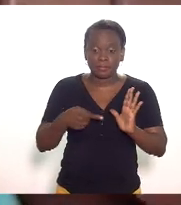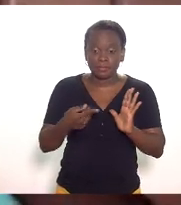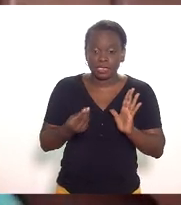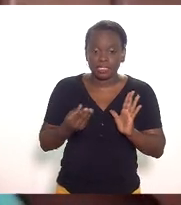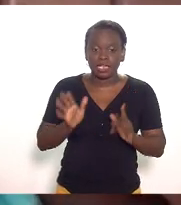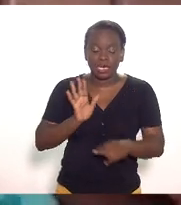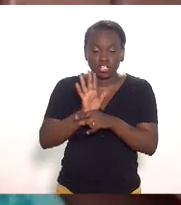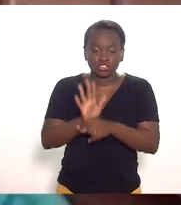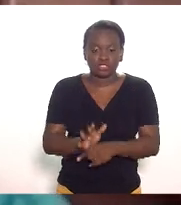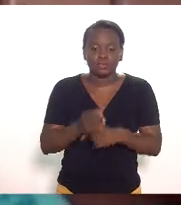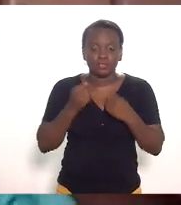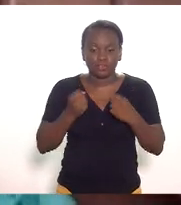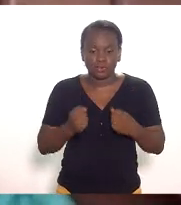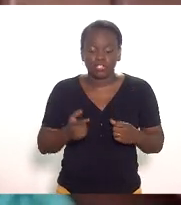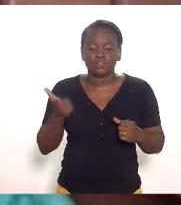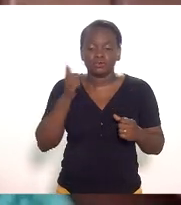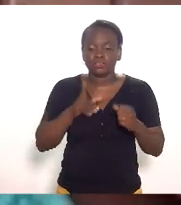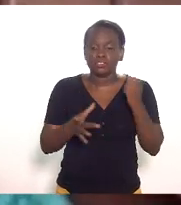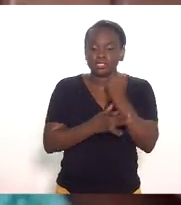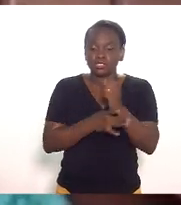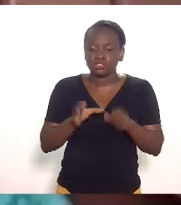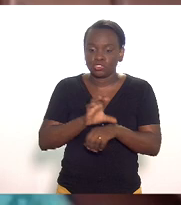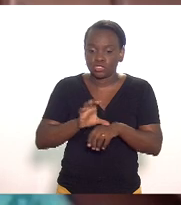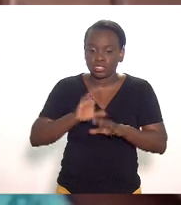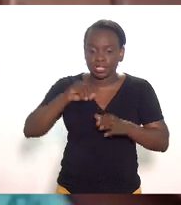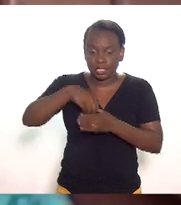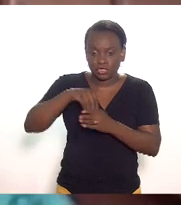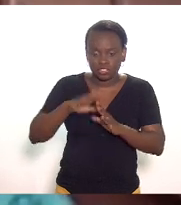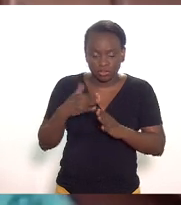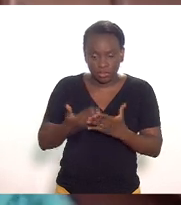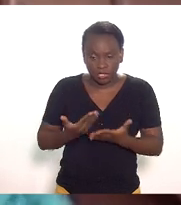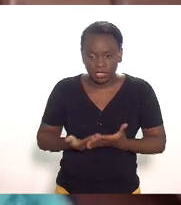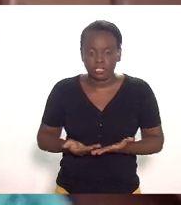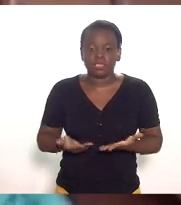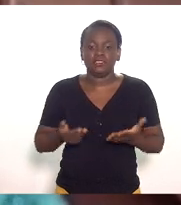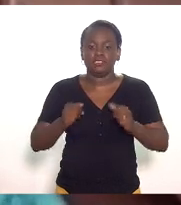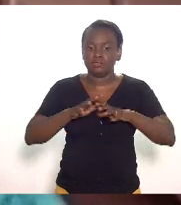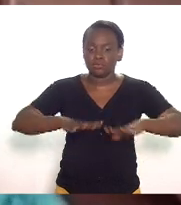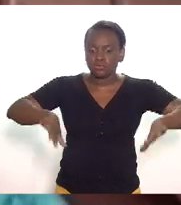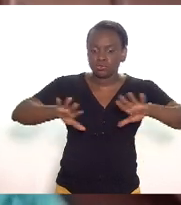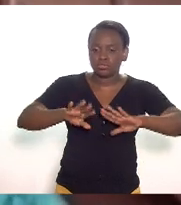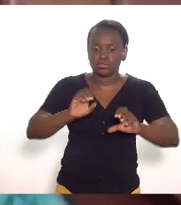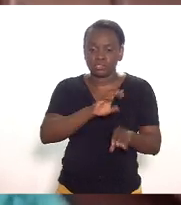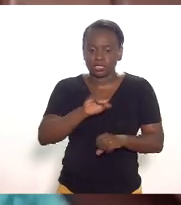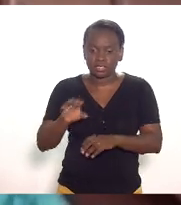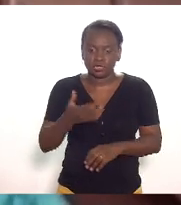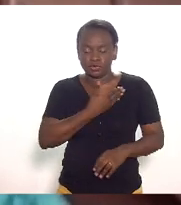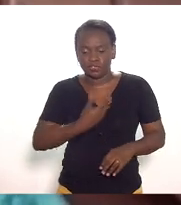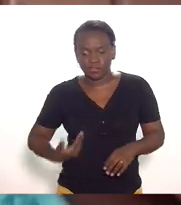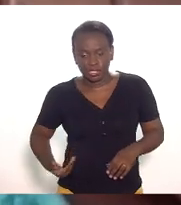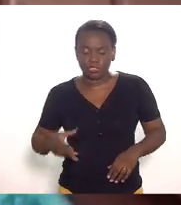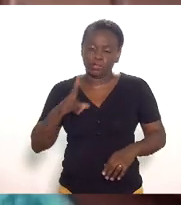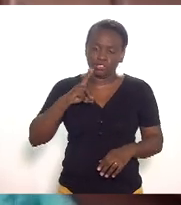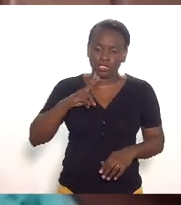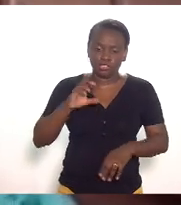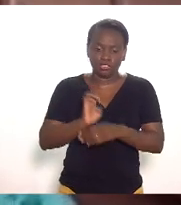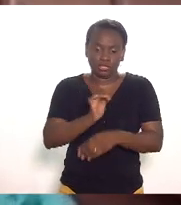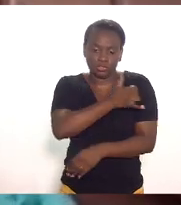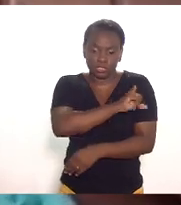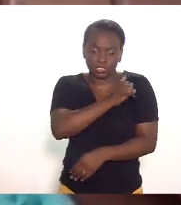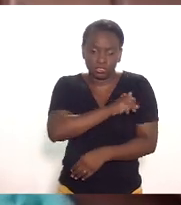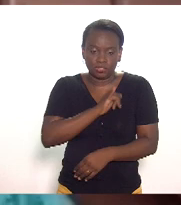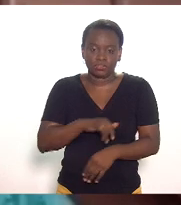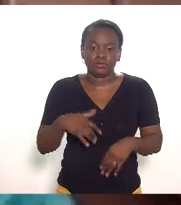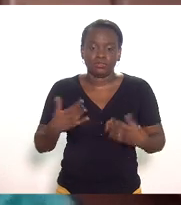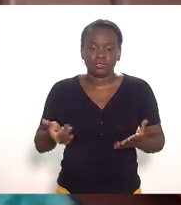fortalecer o cumprimento das garantias constitucionais no ambiente escolar das redes de ensino pública e privada do Estado do Rio de Janeiro,